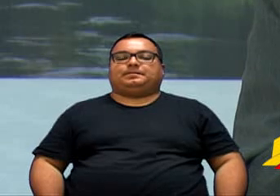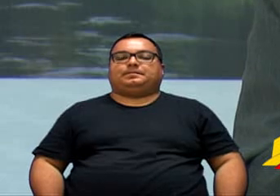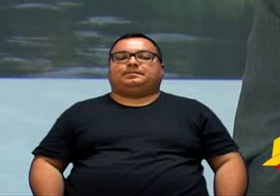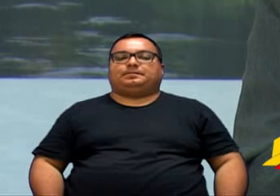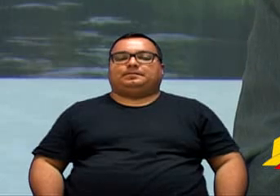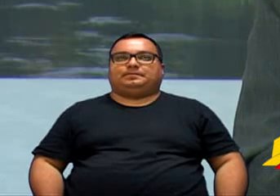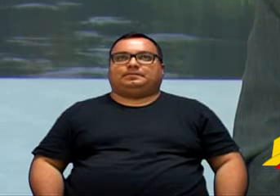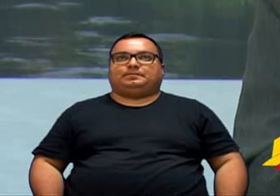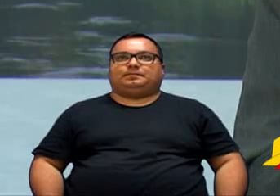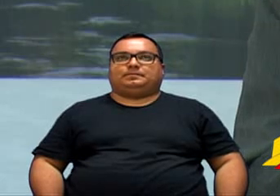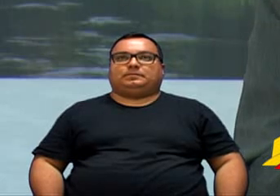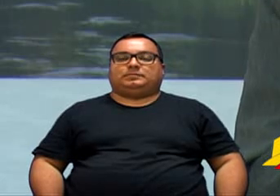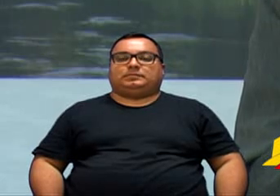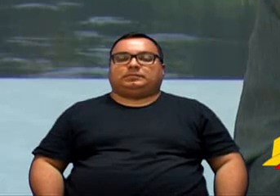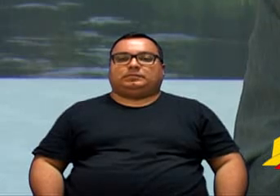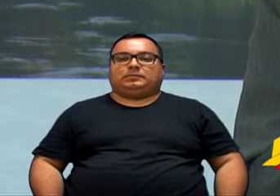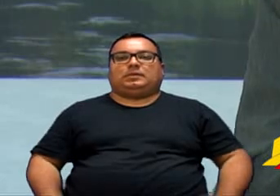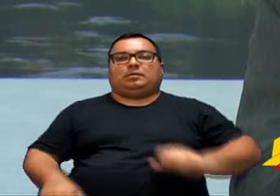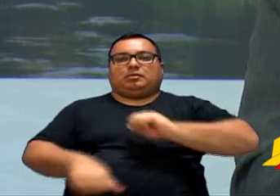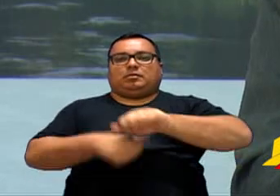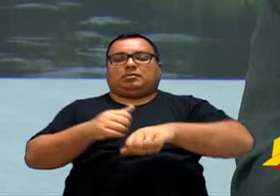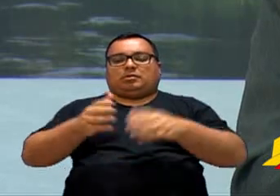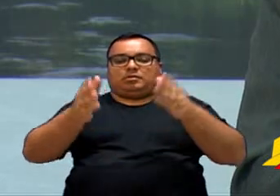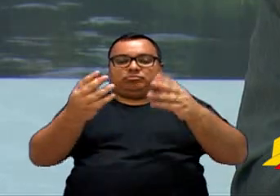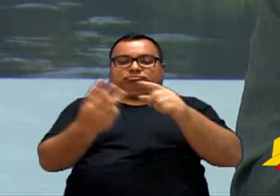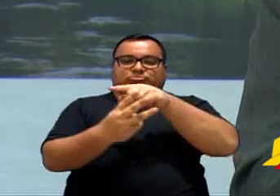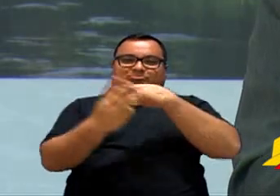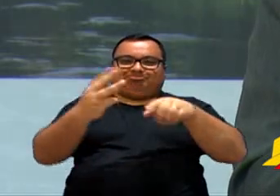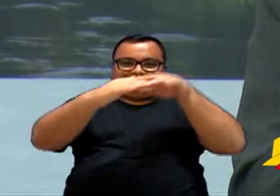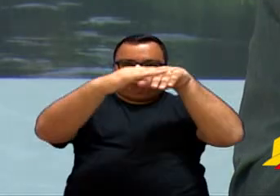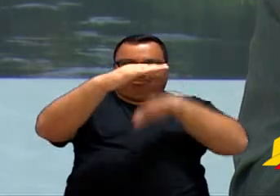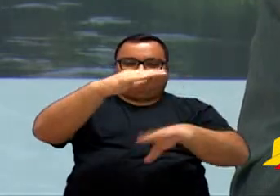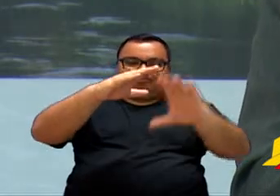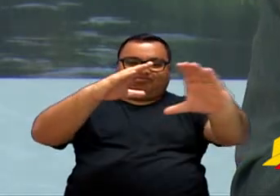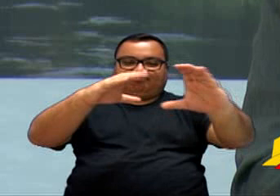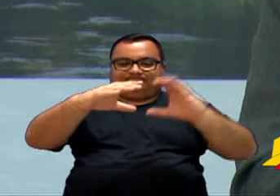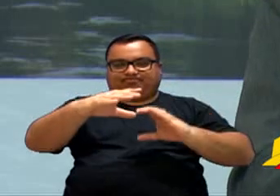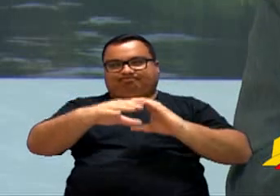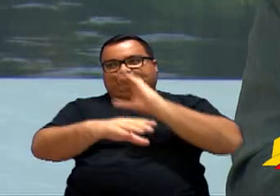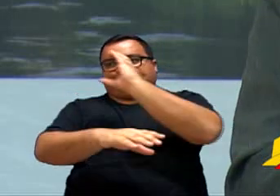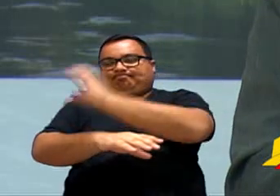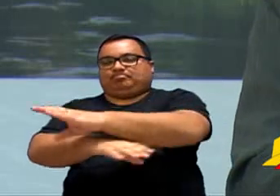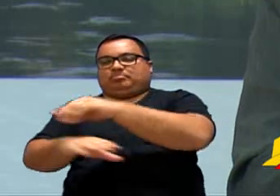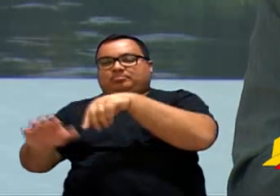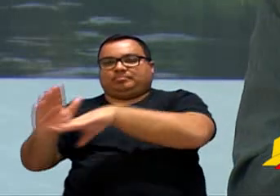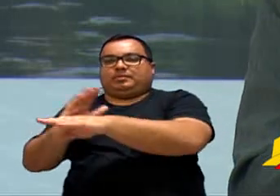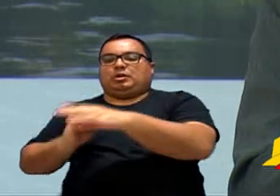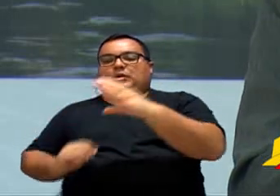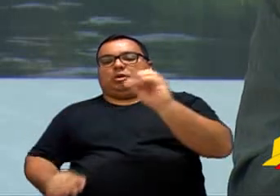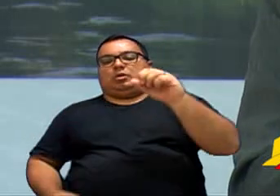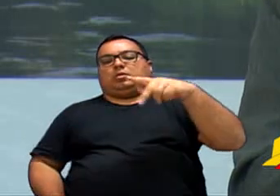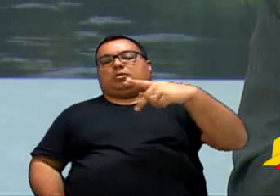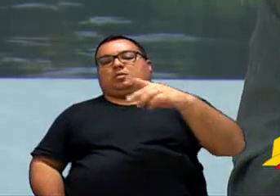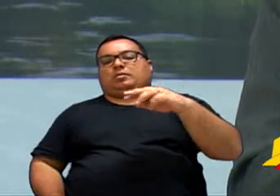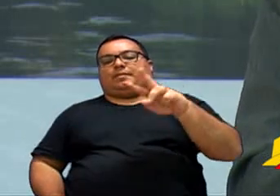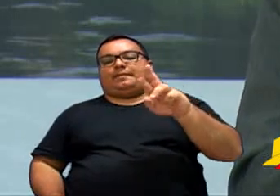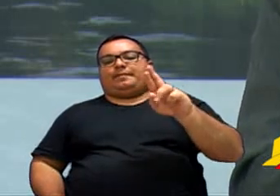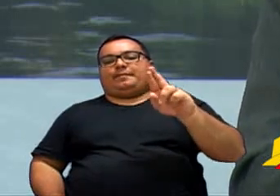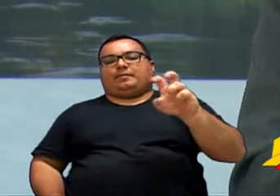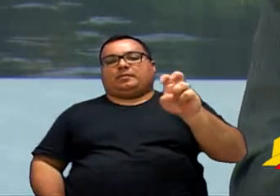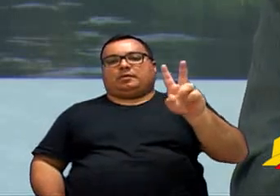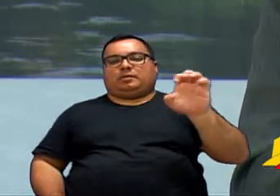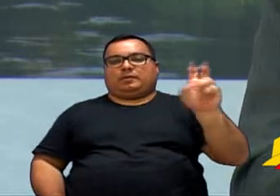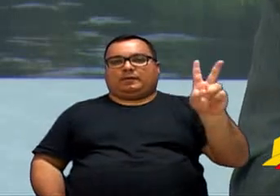concerne a compensação previdenciária, Comprev, que é um mecanismo criado com o objetivo de preservar, em razão do